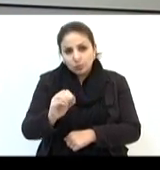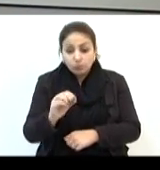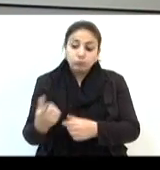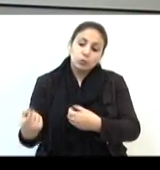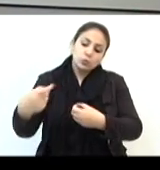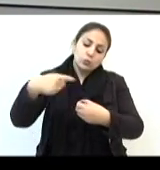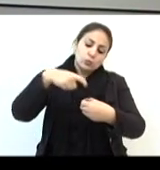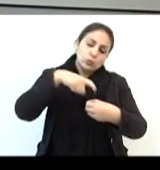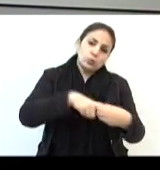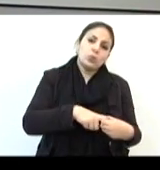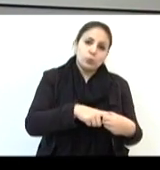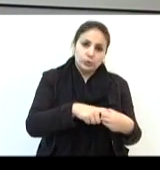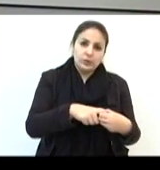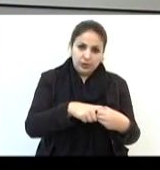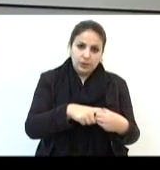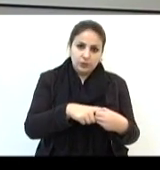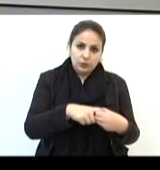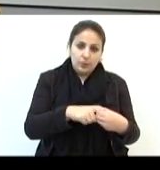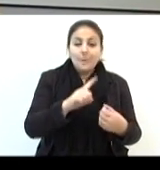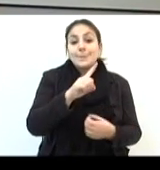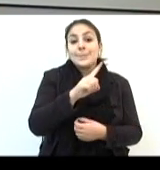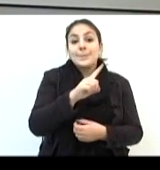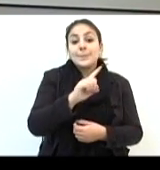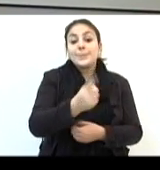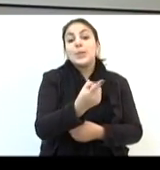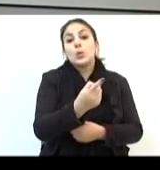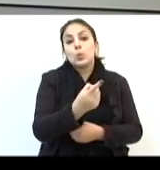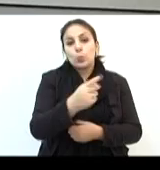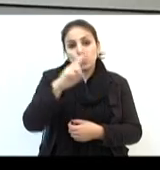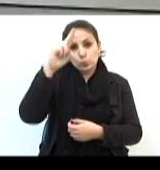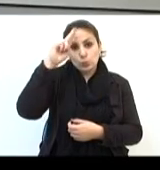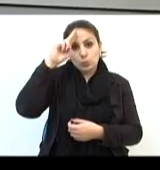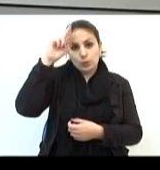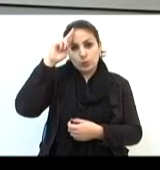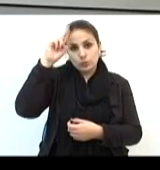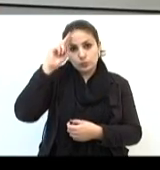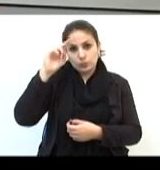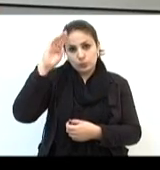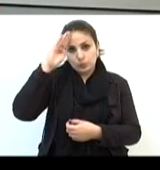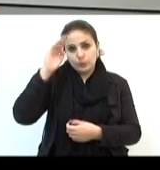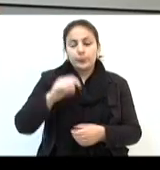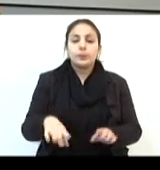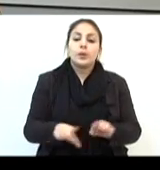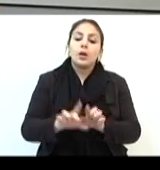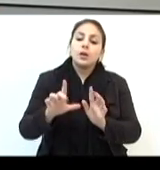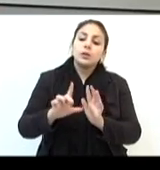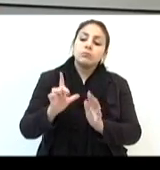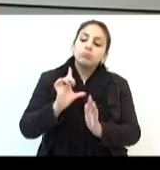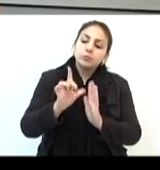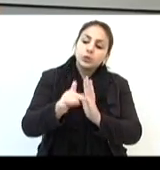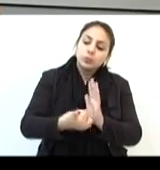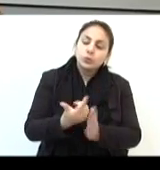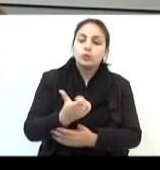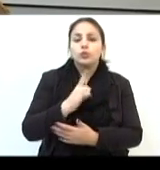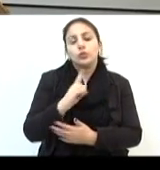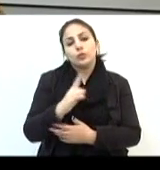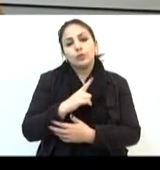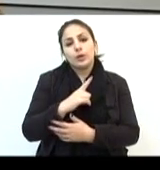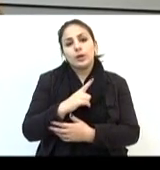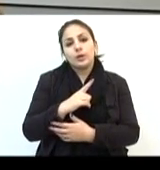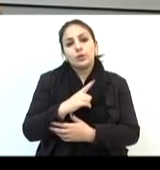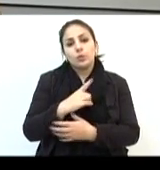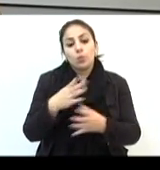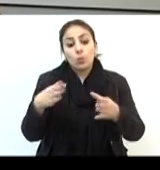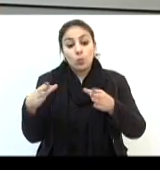eles voltaram aqui com mil soldados apenas. E aqui eles enfrentaram